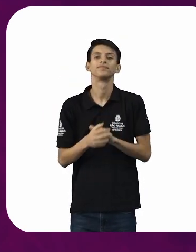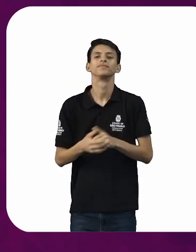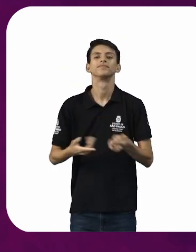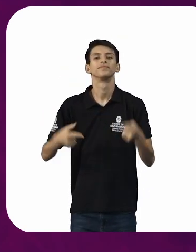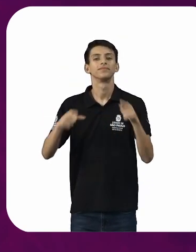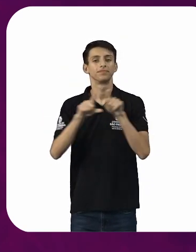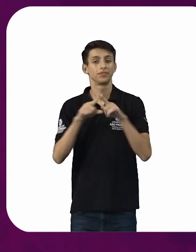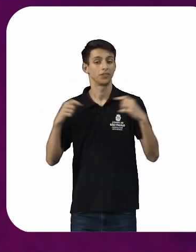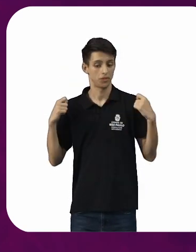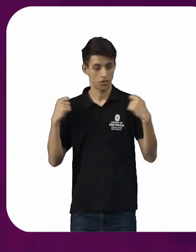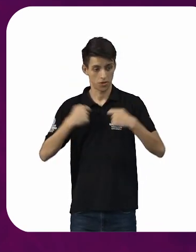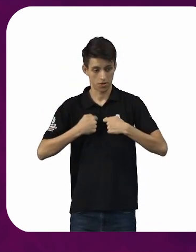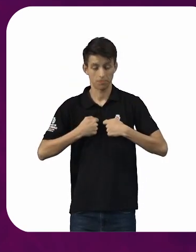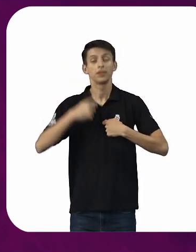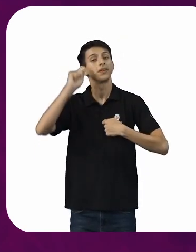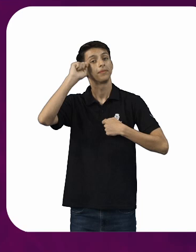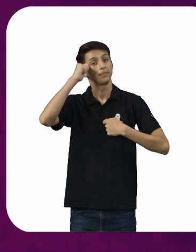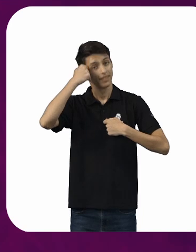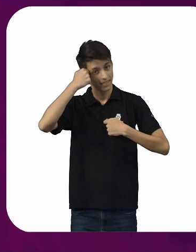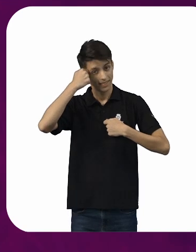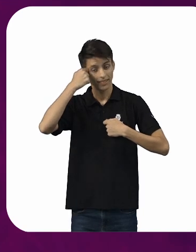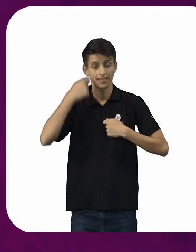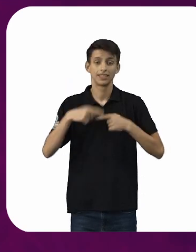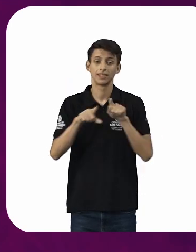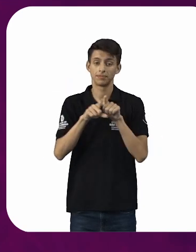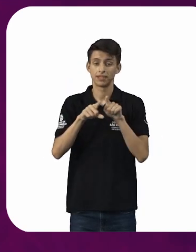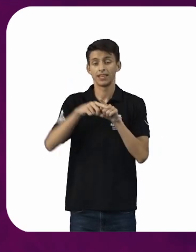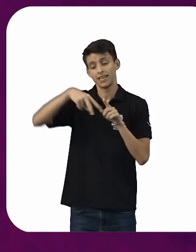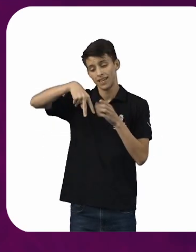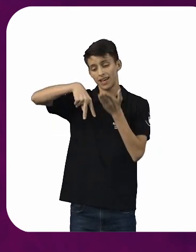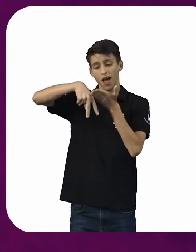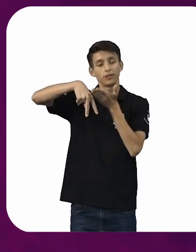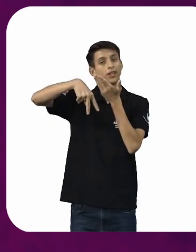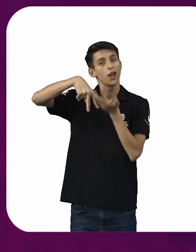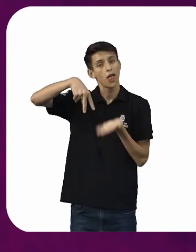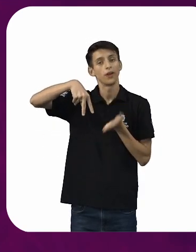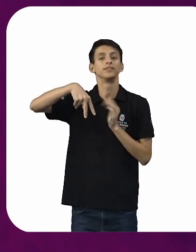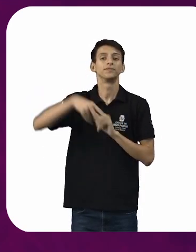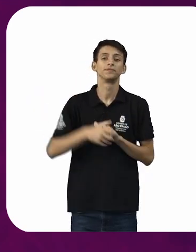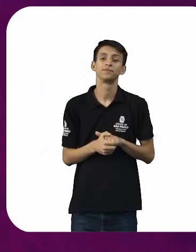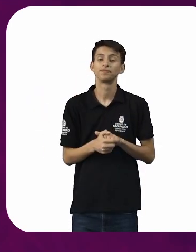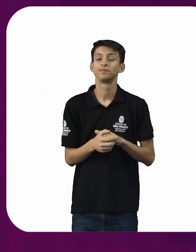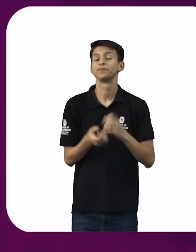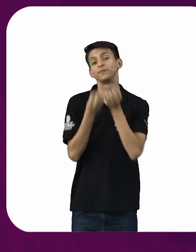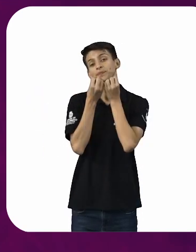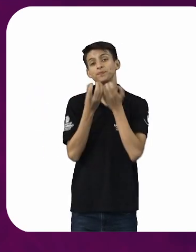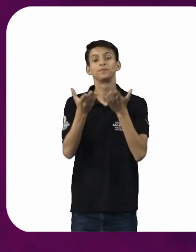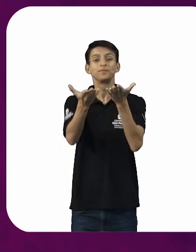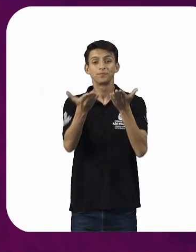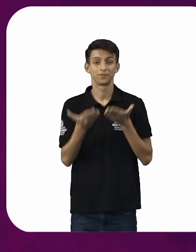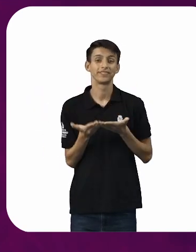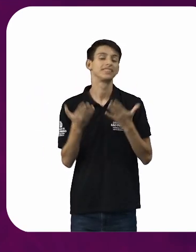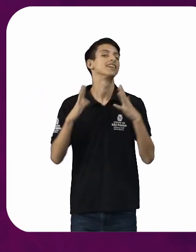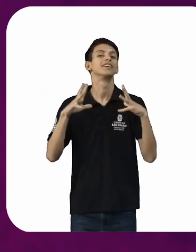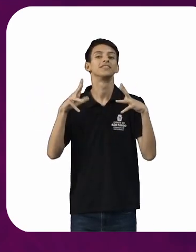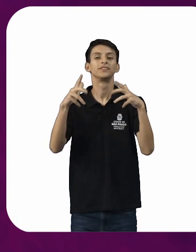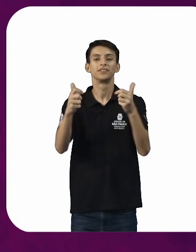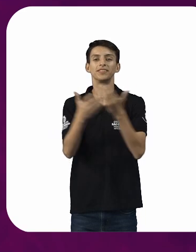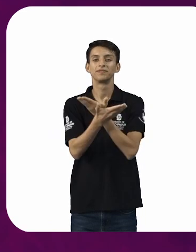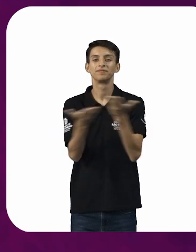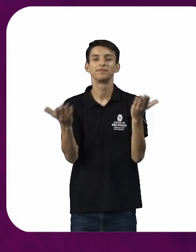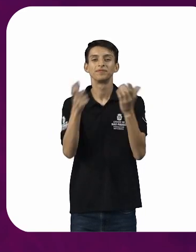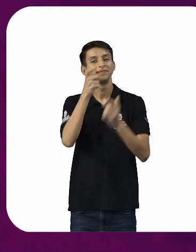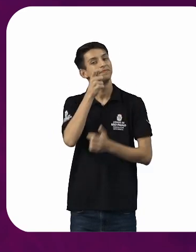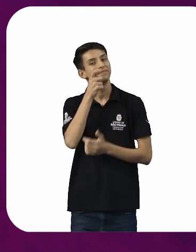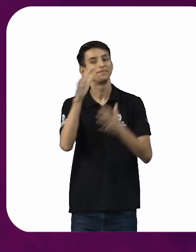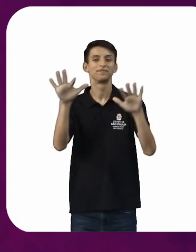uma roupa preta, um blazer preto e calça comprida. E queria dar as nossas boas-vindas a todos os